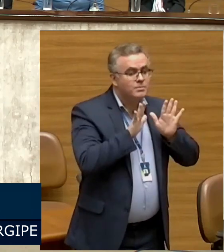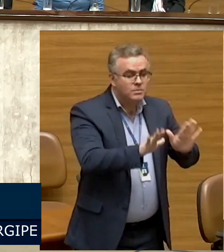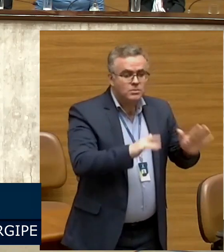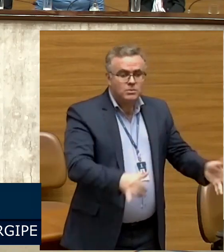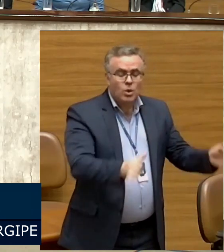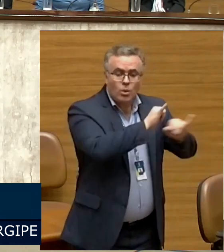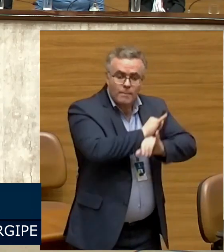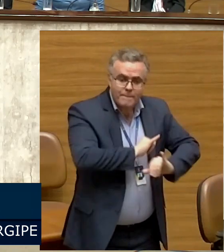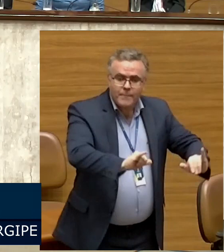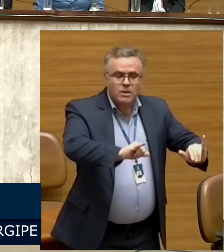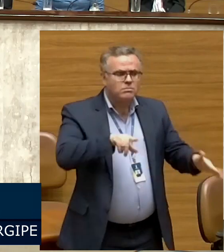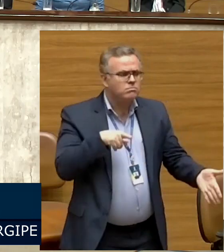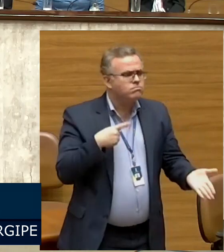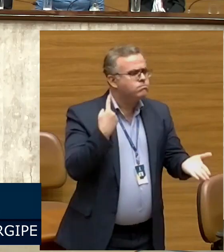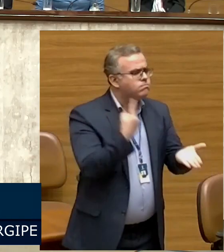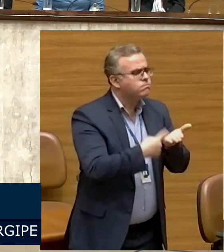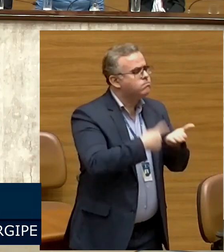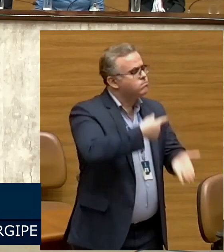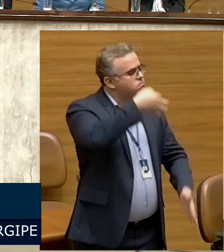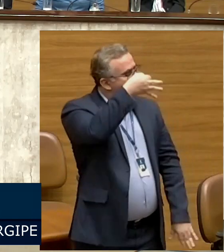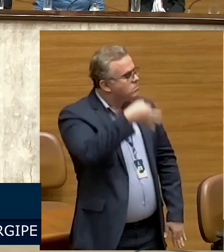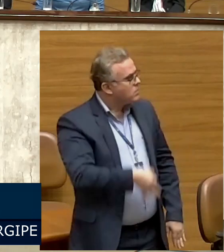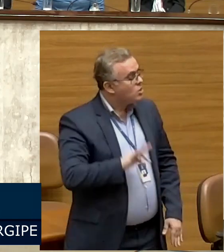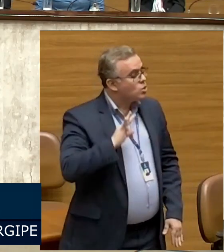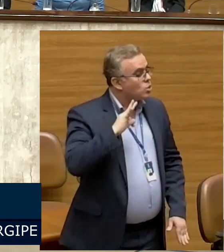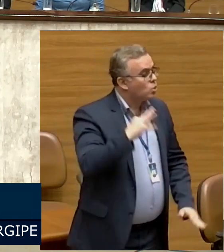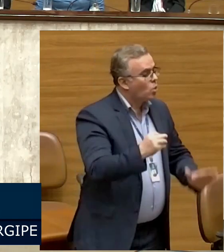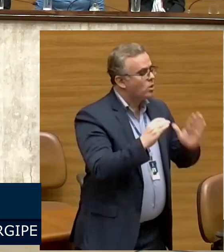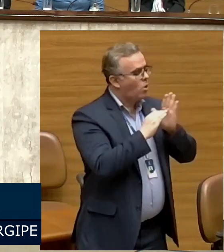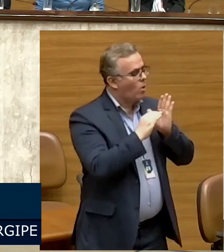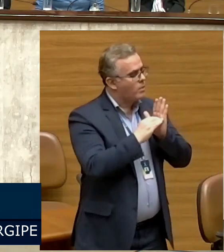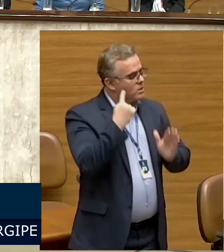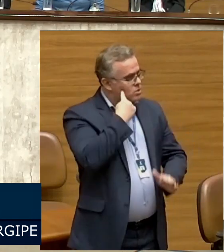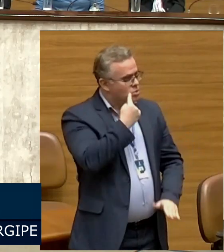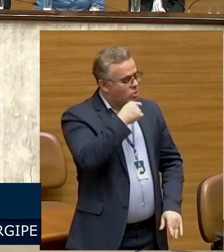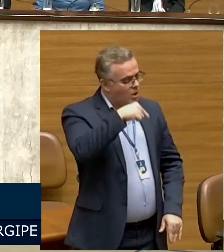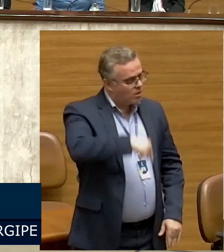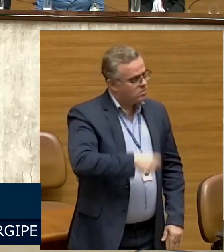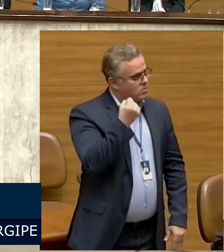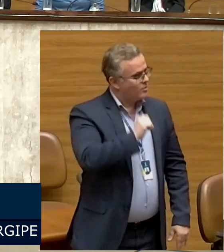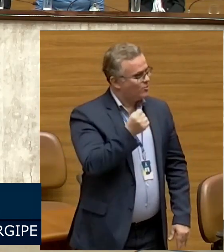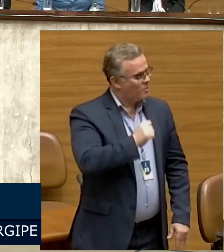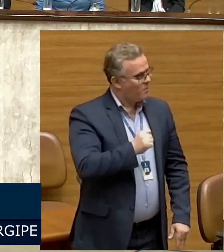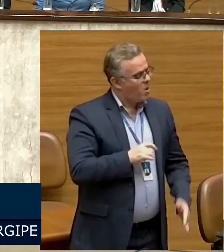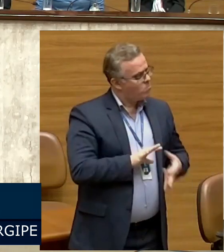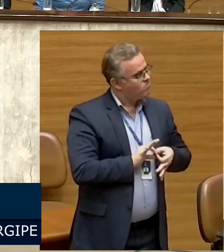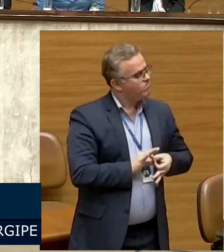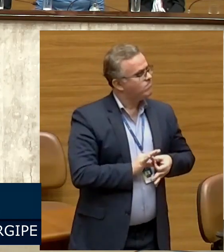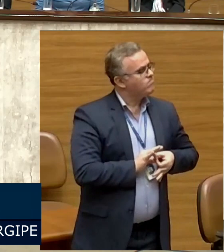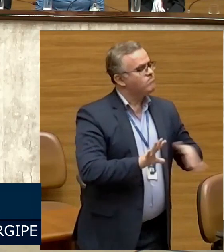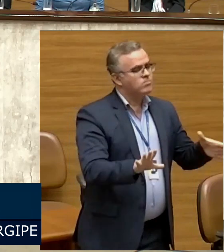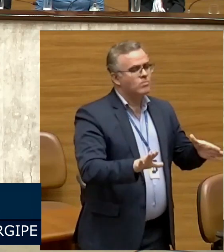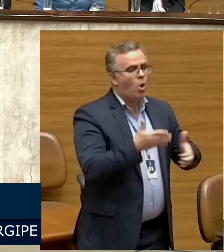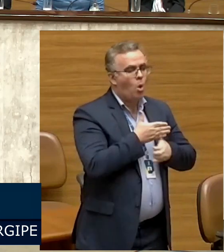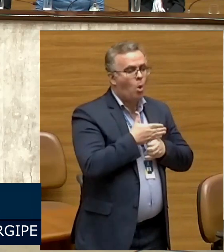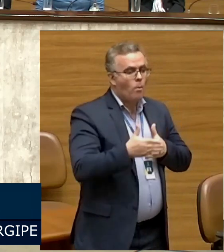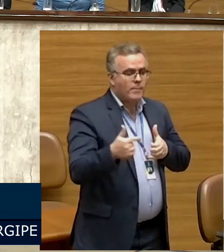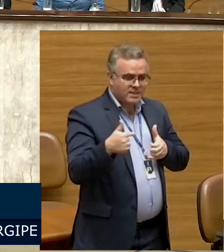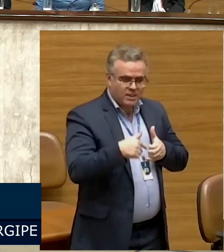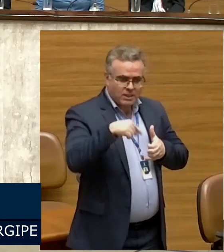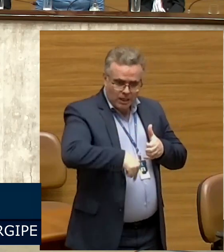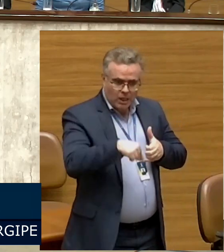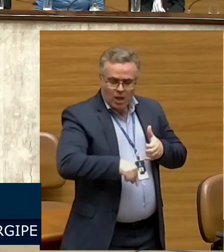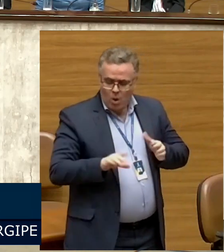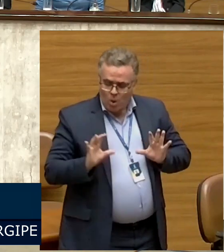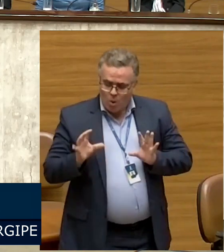né, o meu compromisso a toda a comunidade surda aqui de Sergipana. A nossa mandata vai se